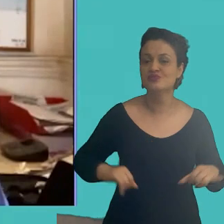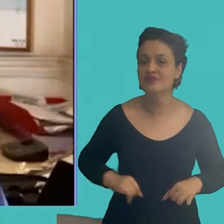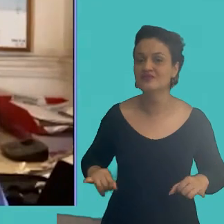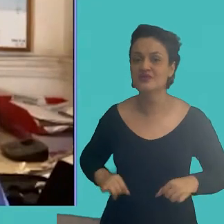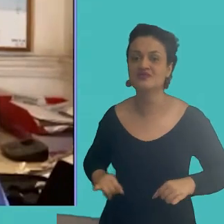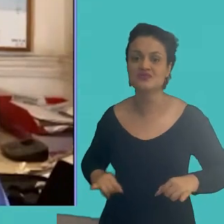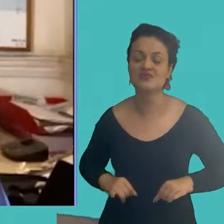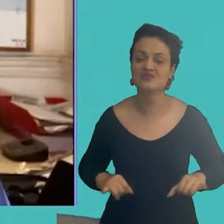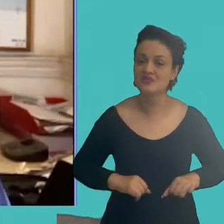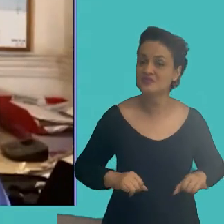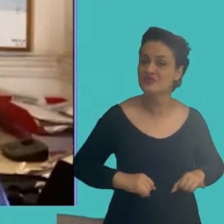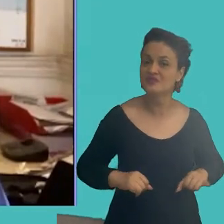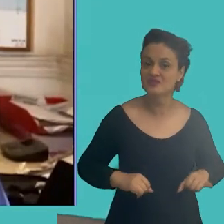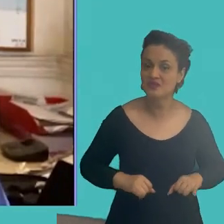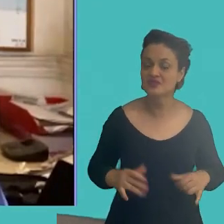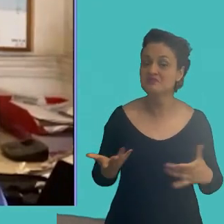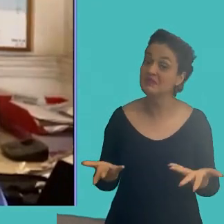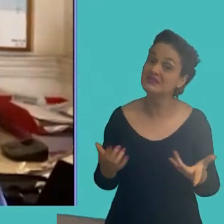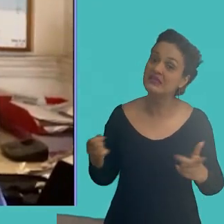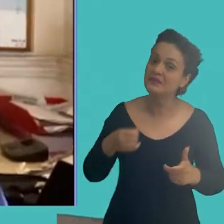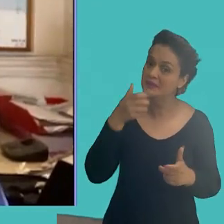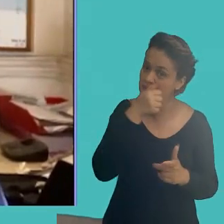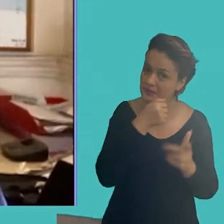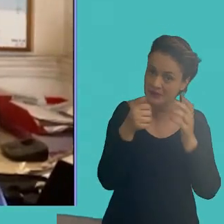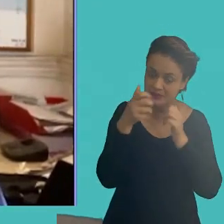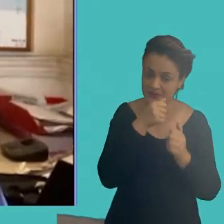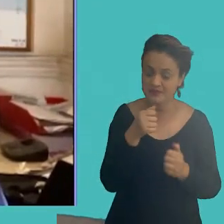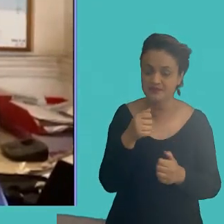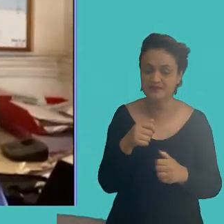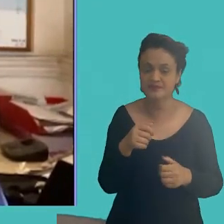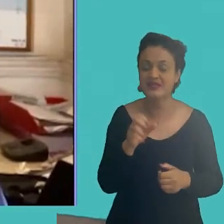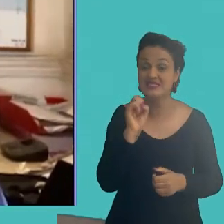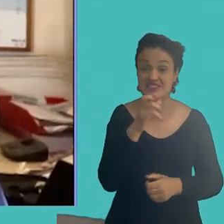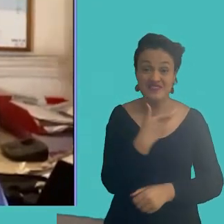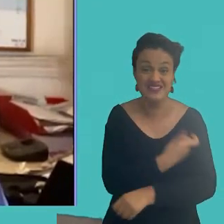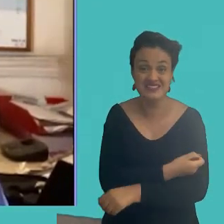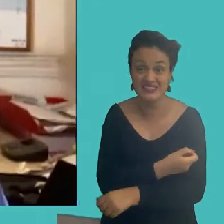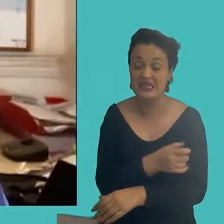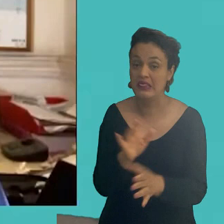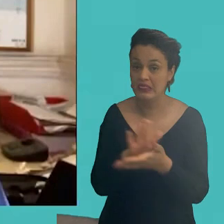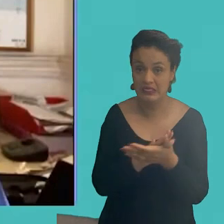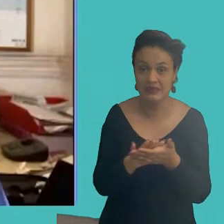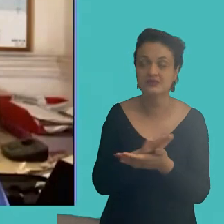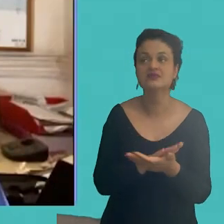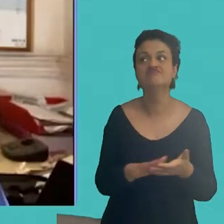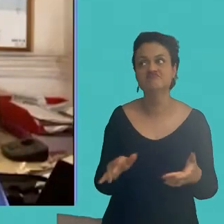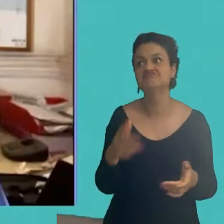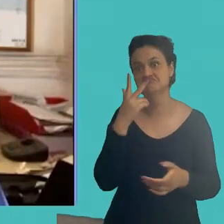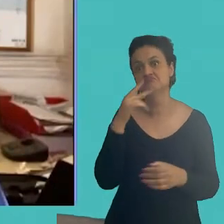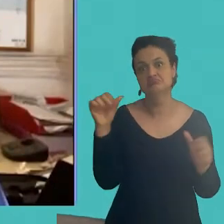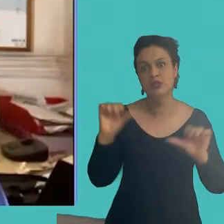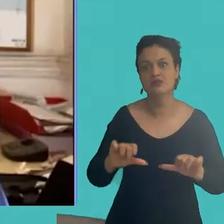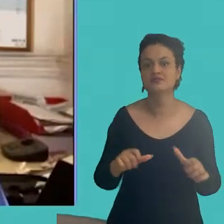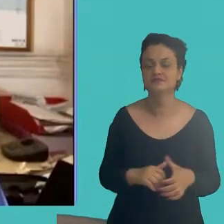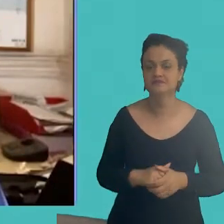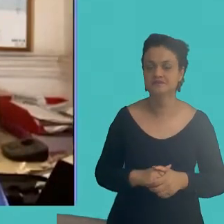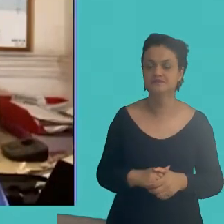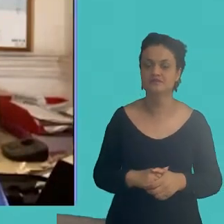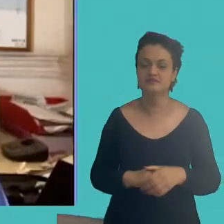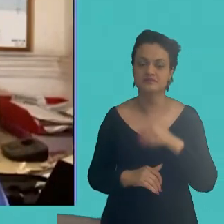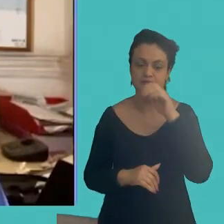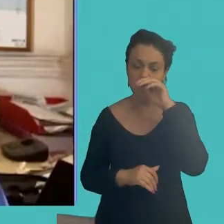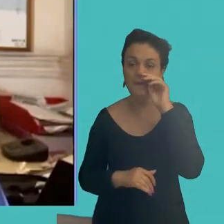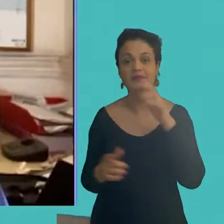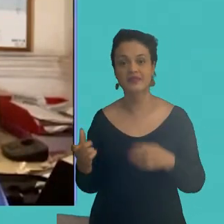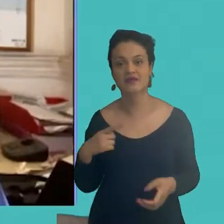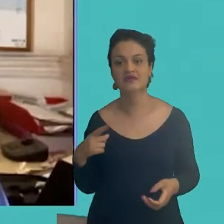aqui também, não fosse o uso da vacinação como instrumento político. Bom, foi usado, e agora eu estou